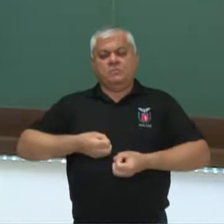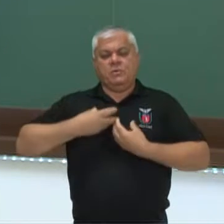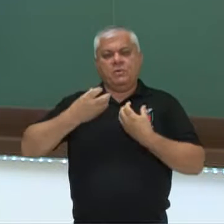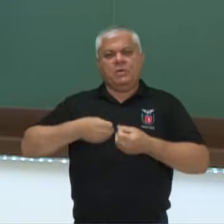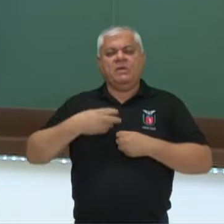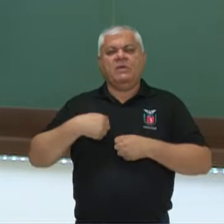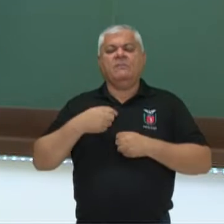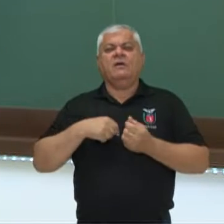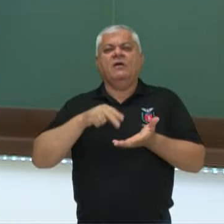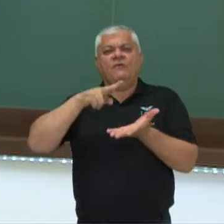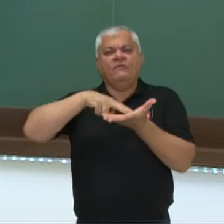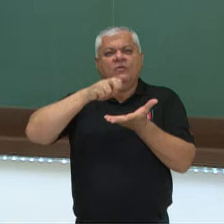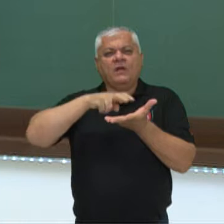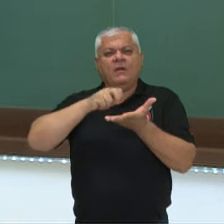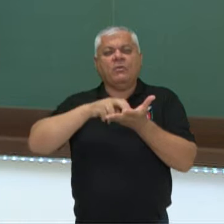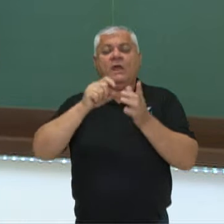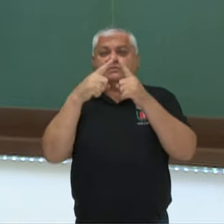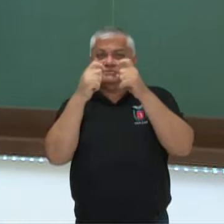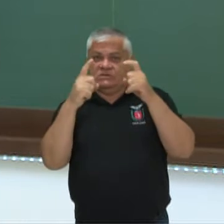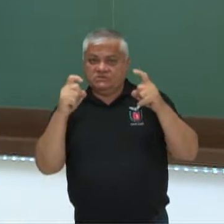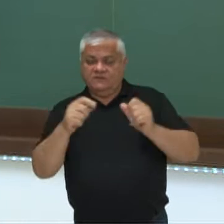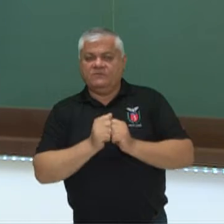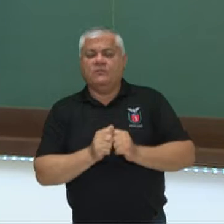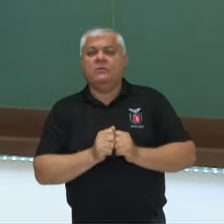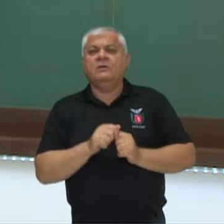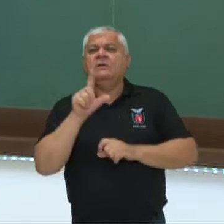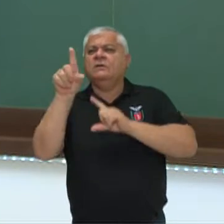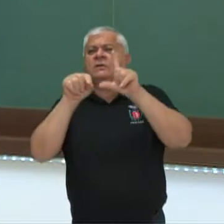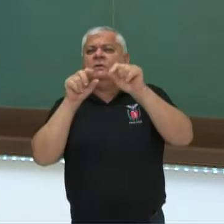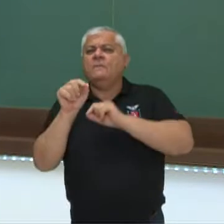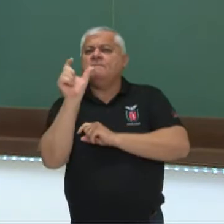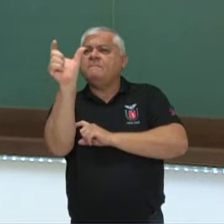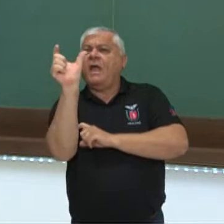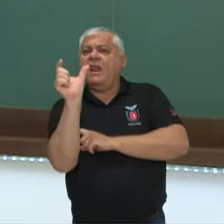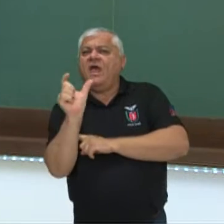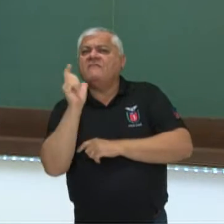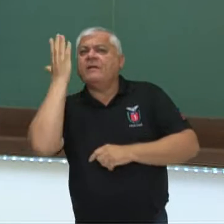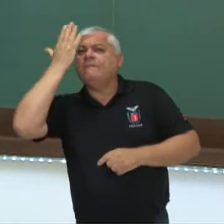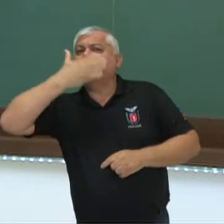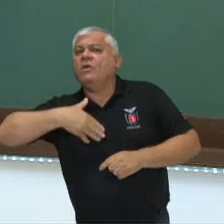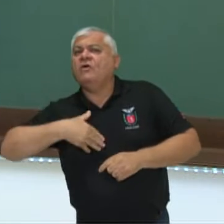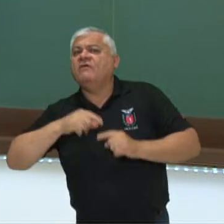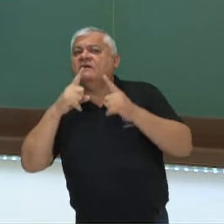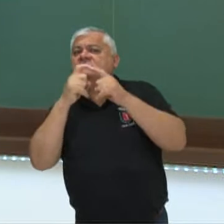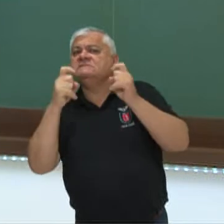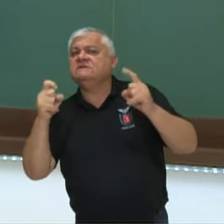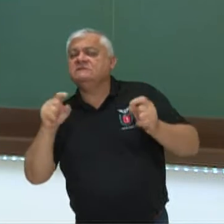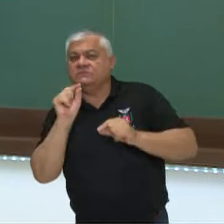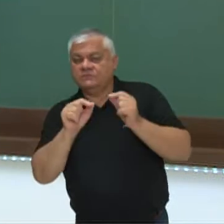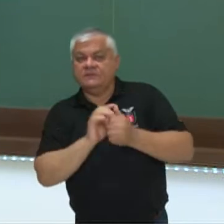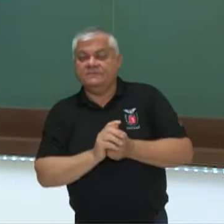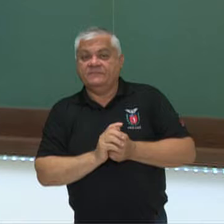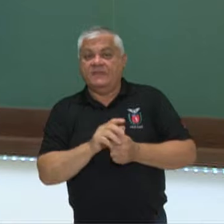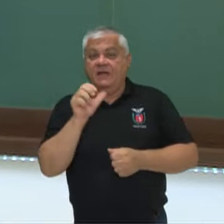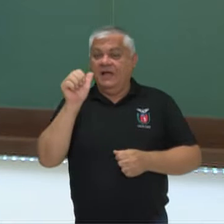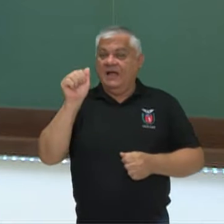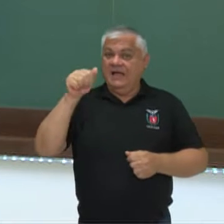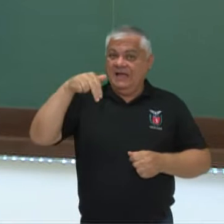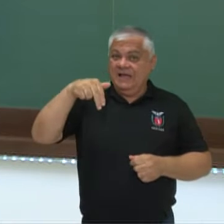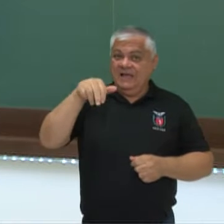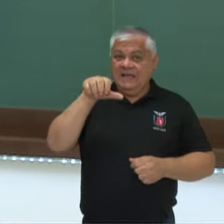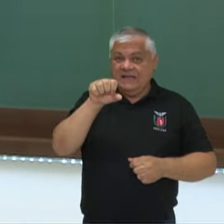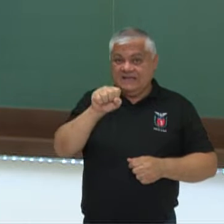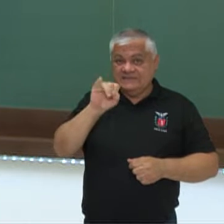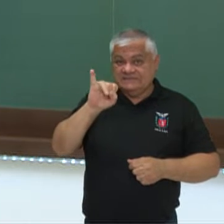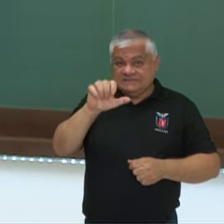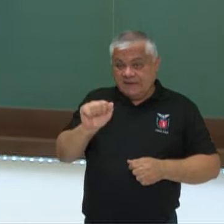vocabulário científico à poesia. Quais palavras comprovam esta afirmação, né? E o termo ânsia é primordial